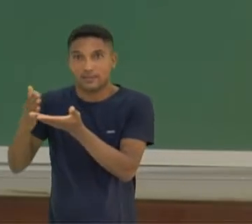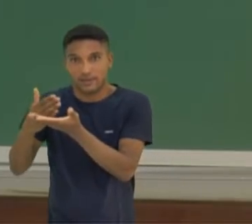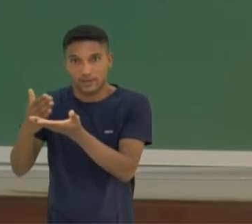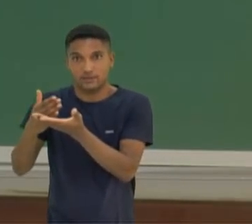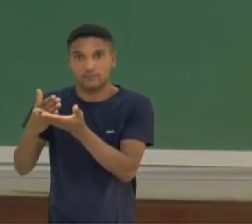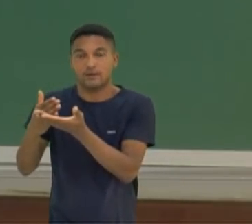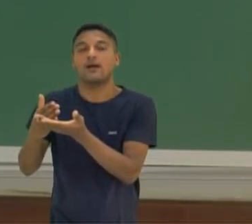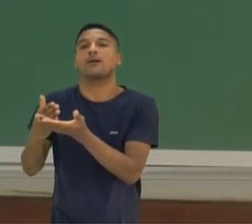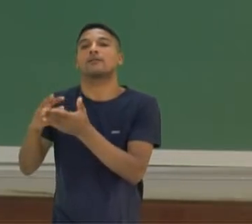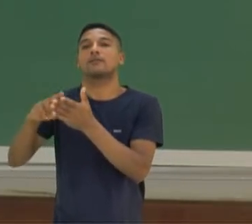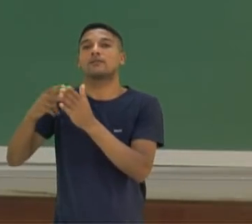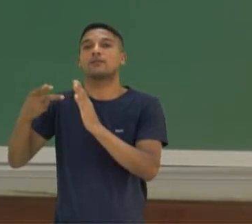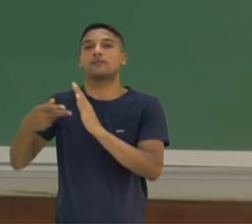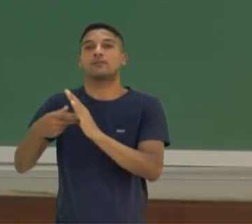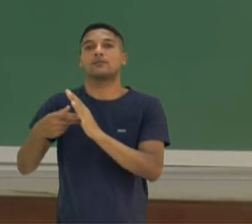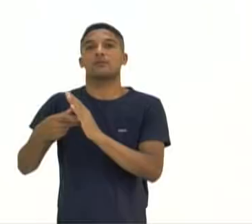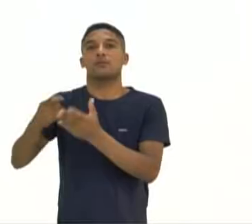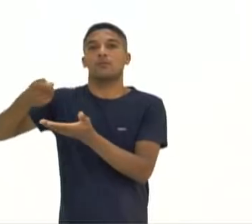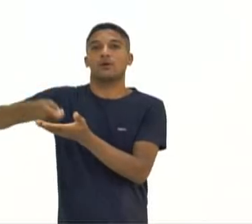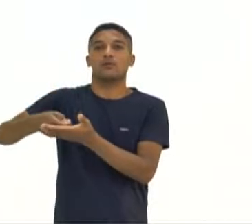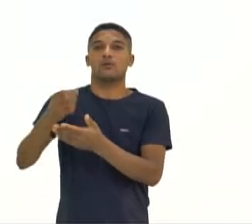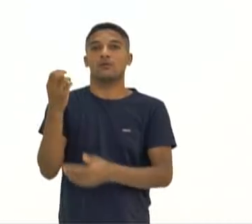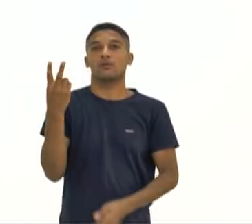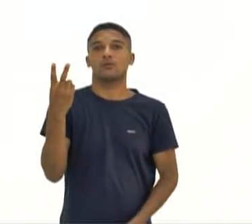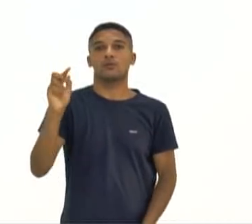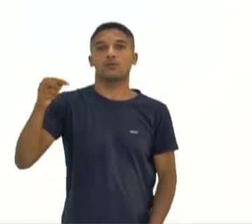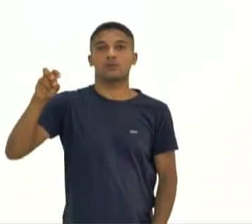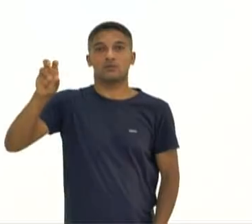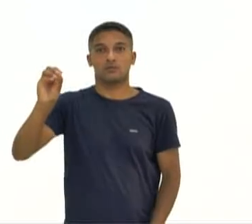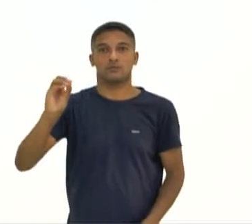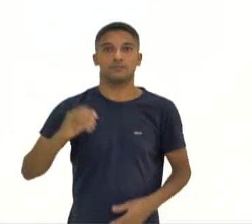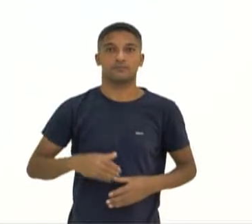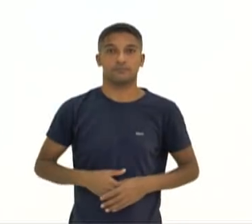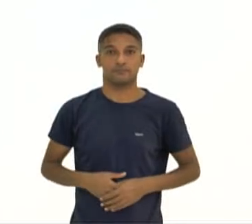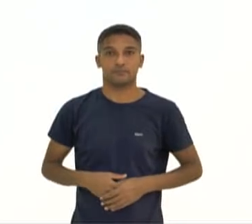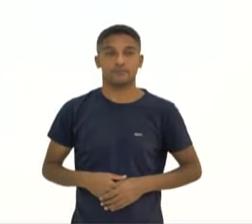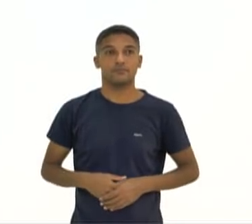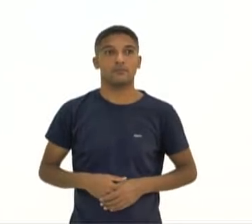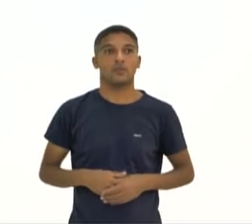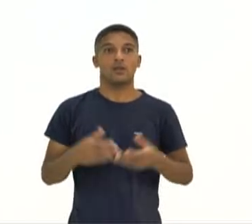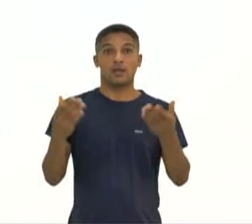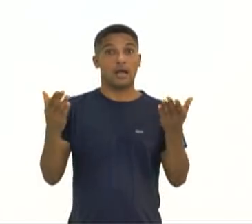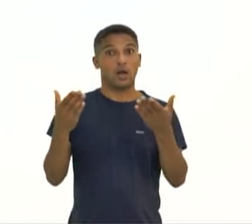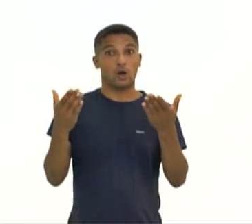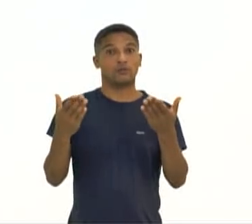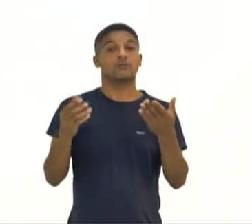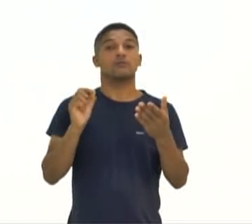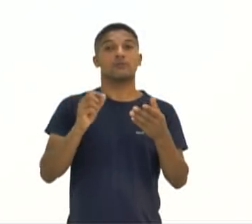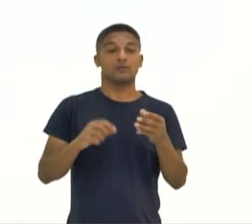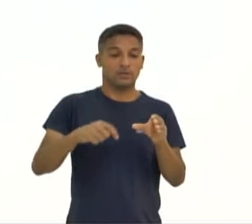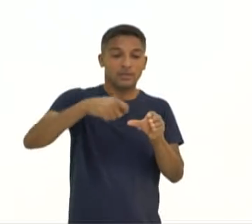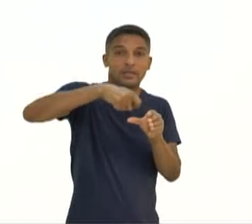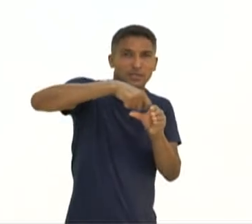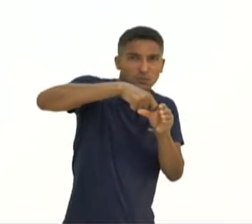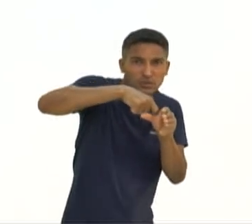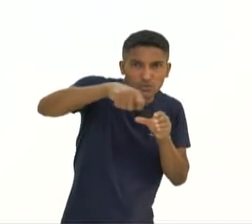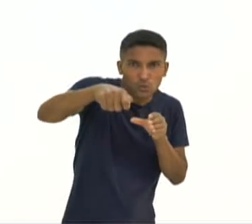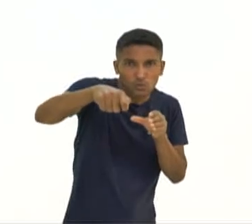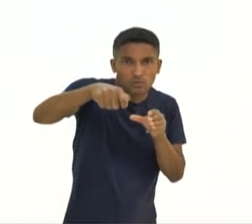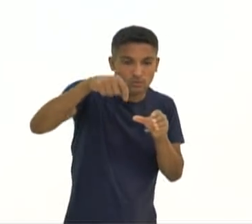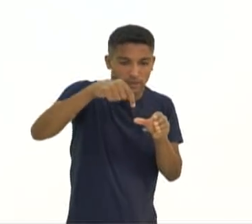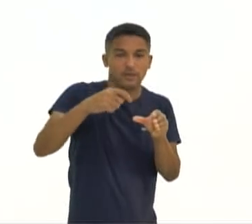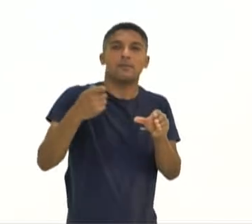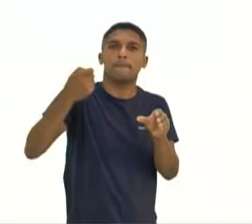E aqui, o estojo poderia ter custado R$ 5,00 e o caderno custado R$